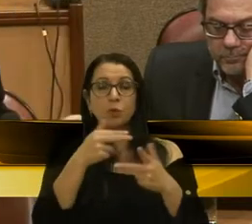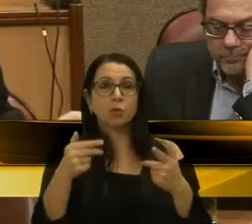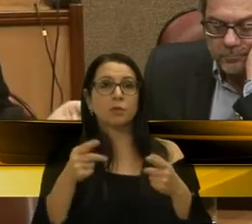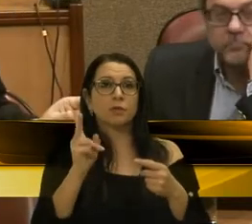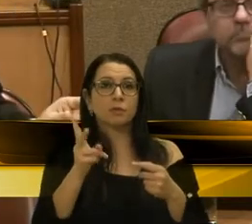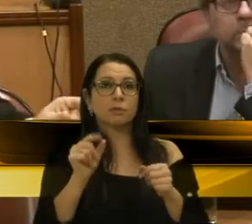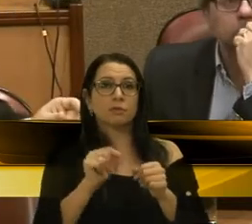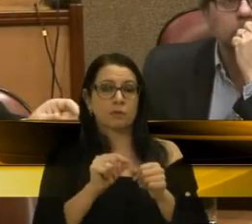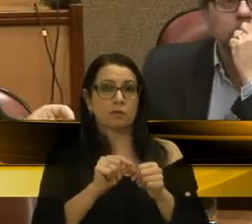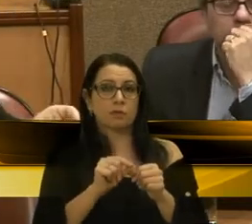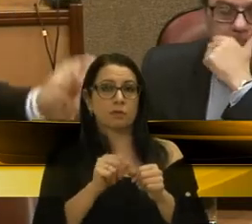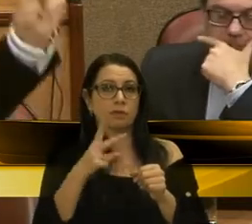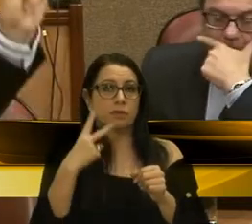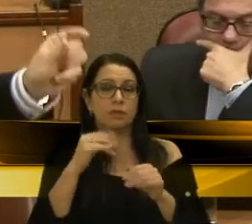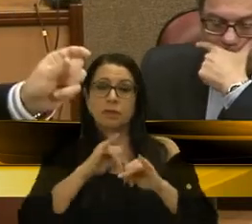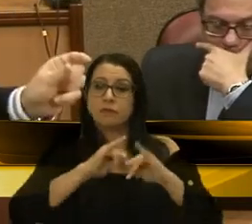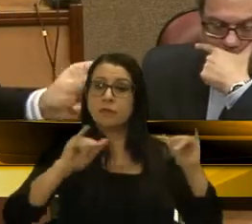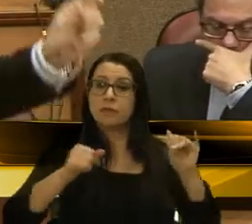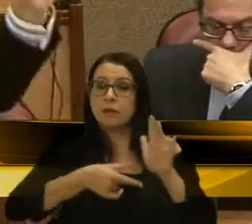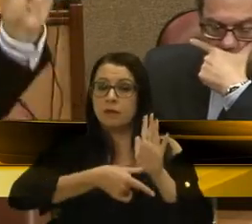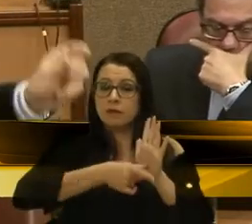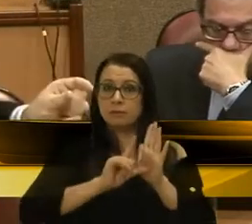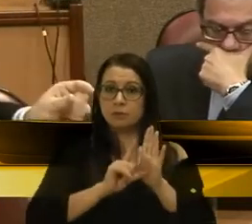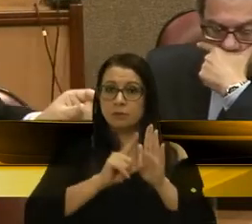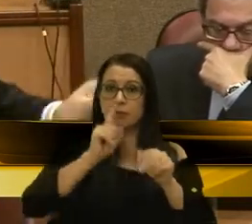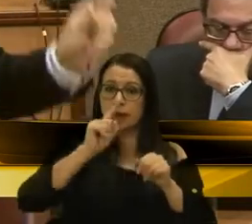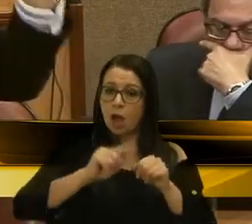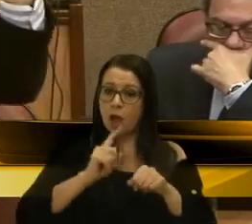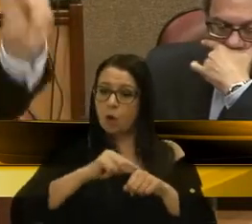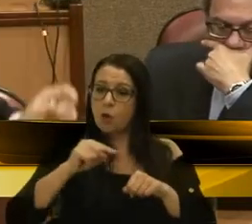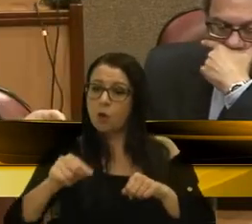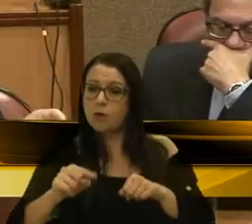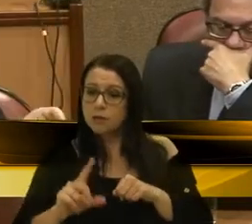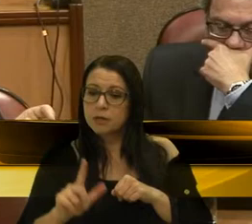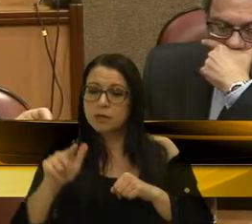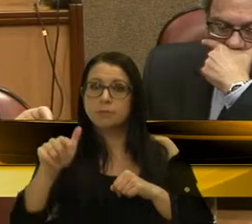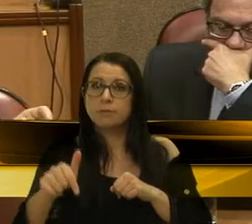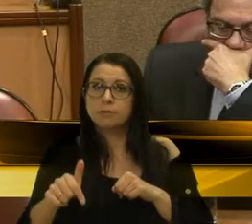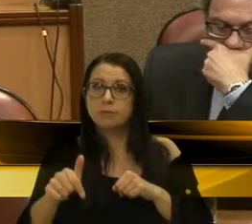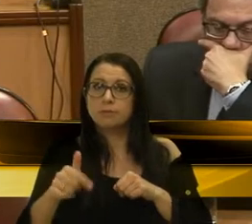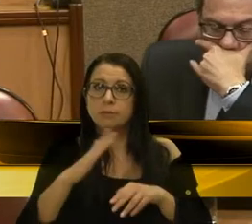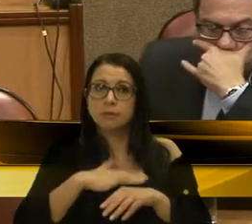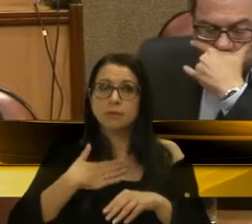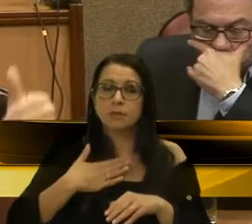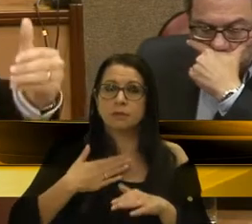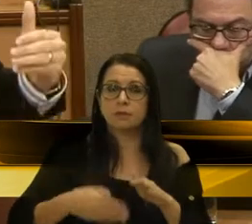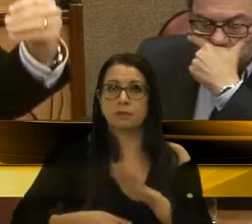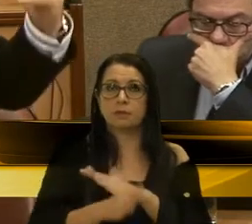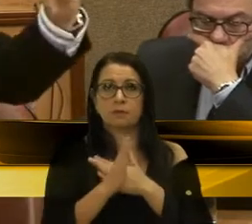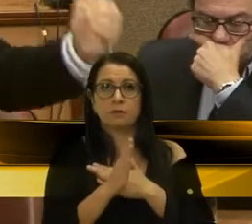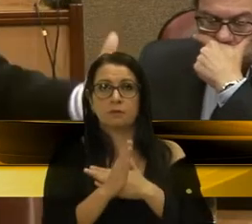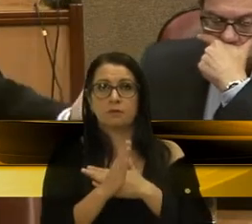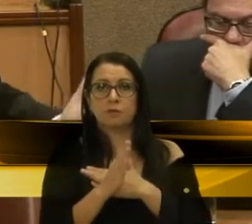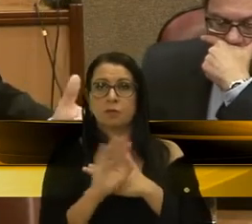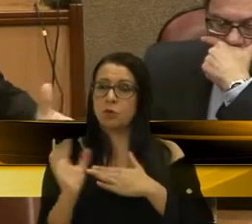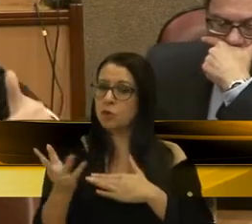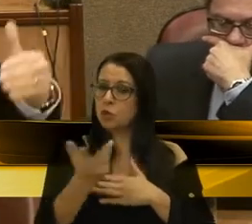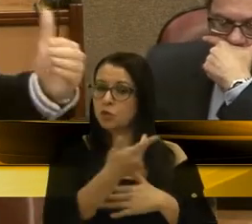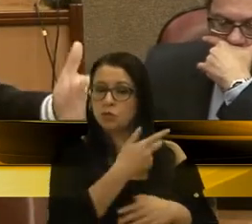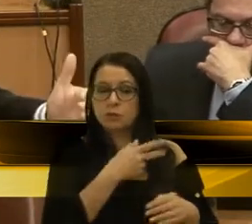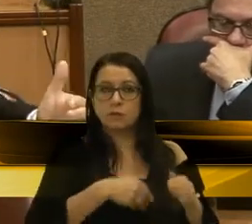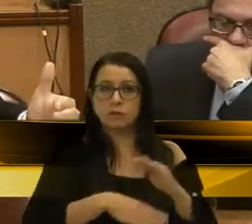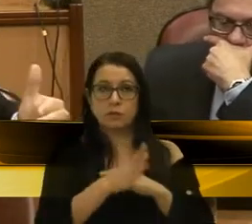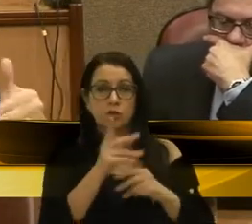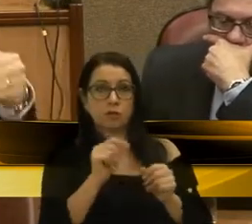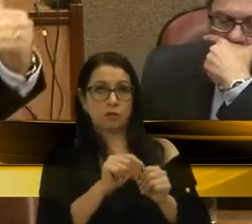sempre fiz, vereador, foi comunicar antes, durante e depois da minha viagem. E todas elas que